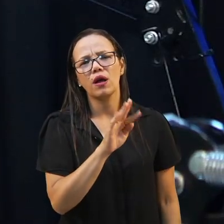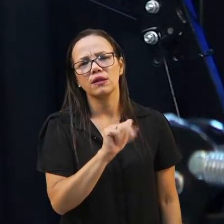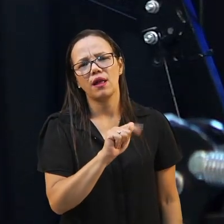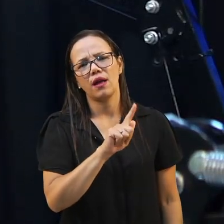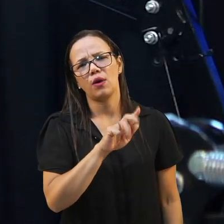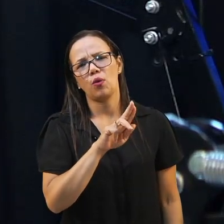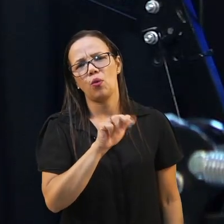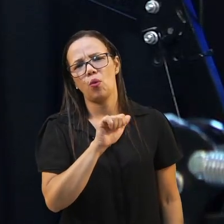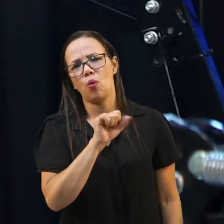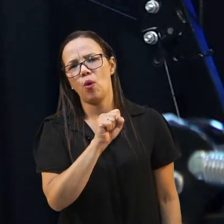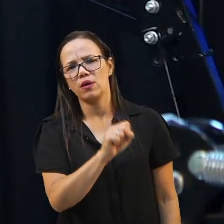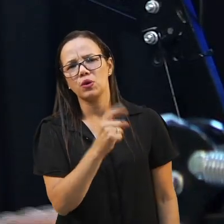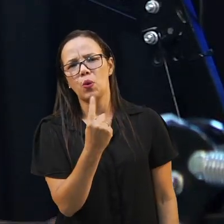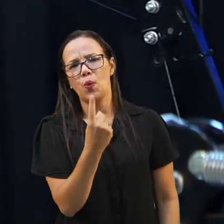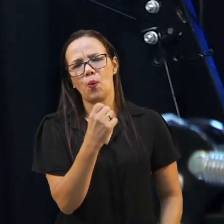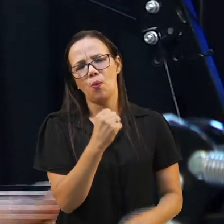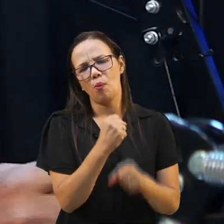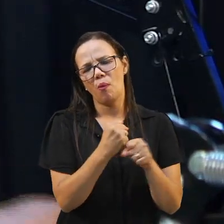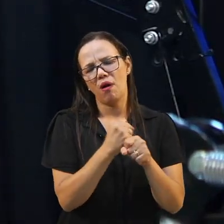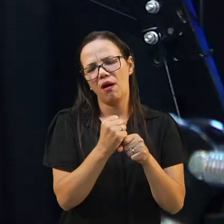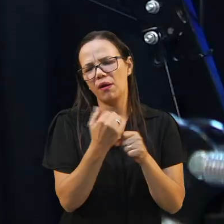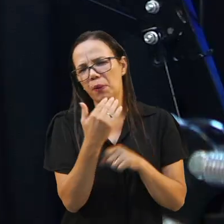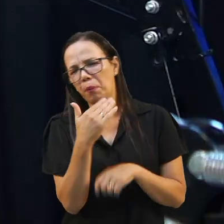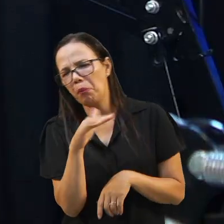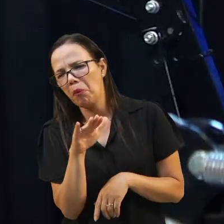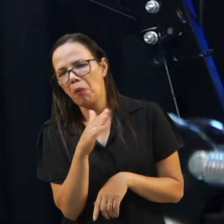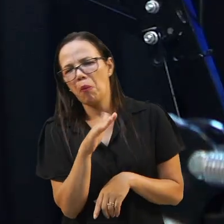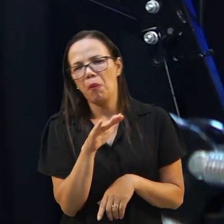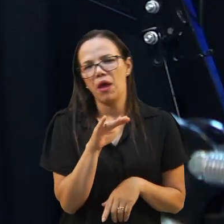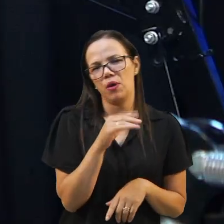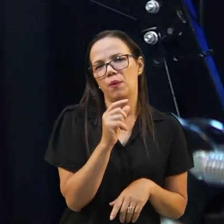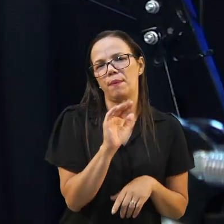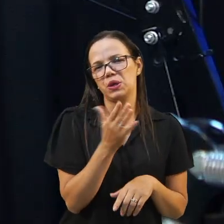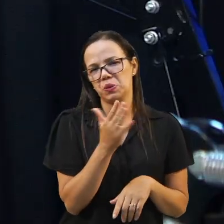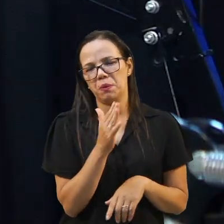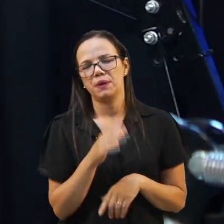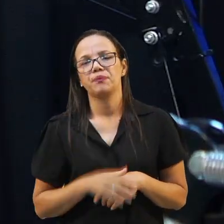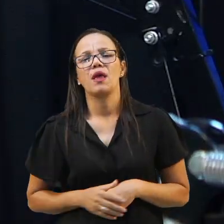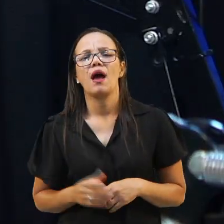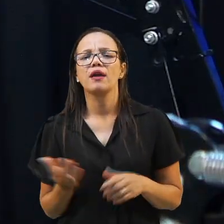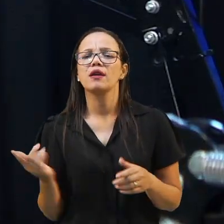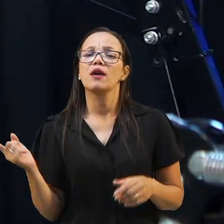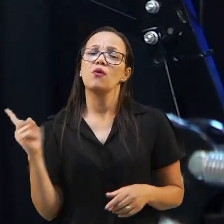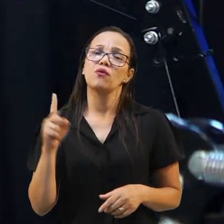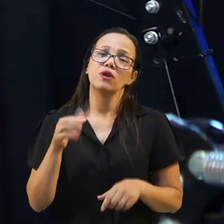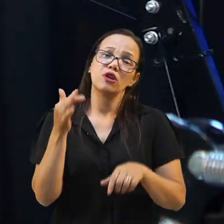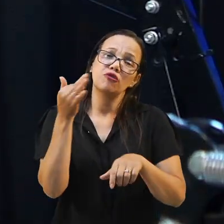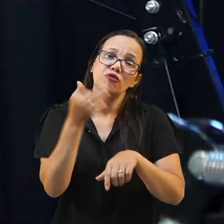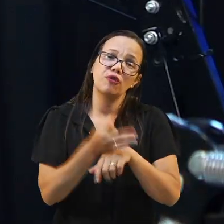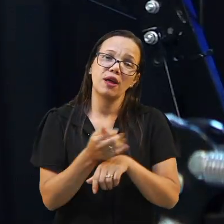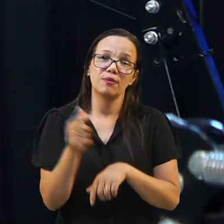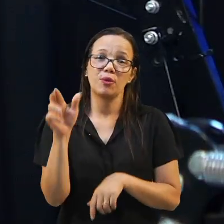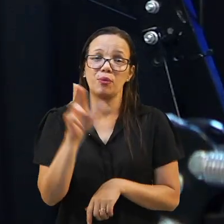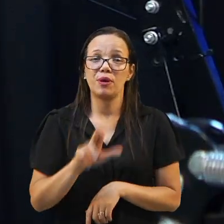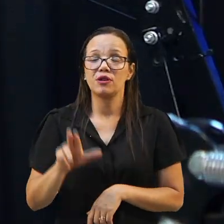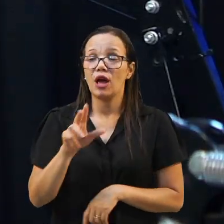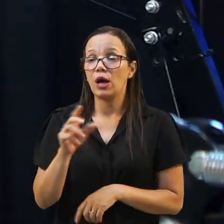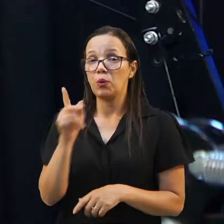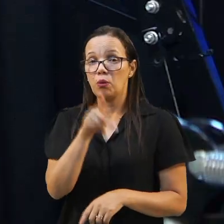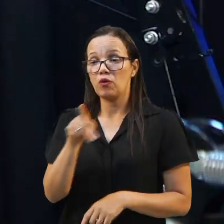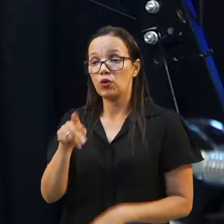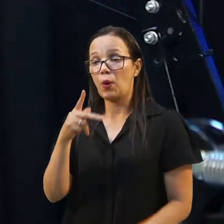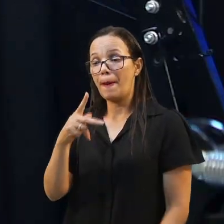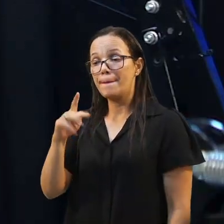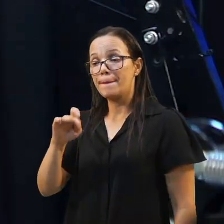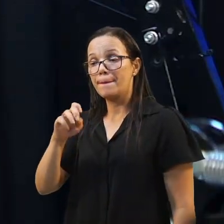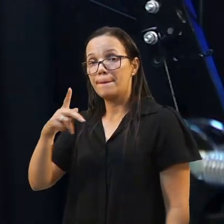e pouco. Foi quando eu vim passar férias em Uberlândia. E o professor Pepe, da Faculdade de Engenharia,